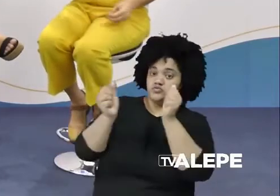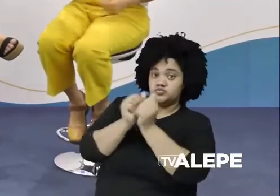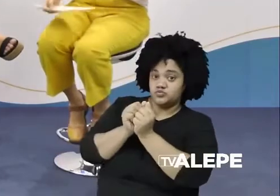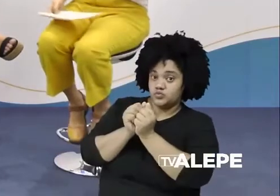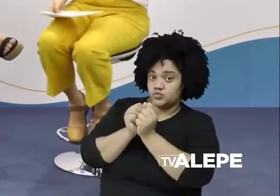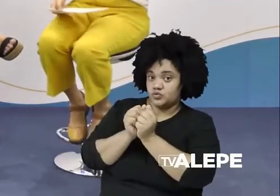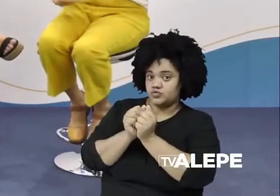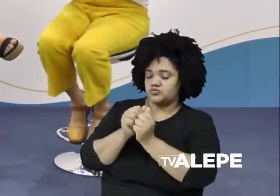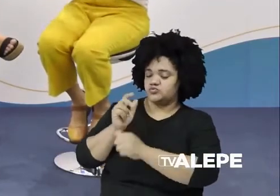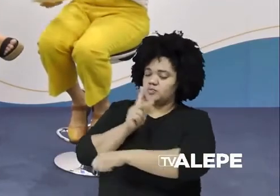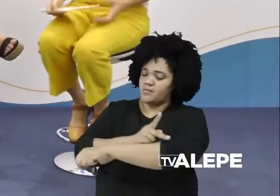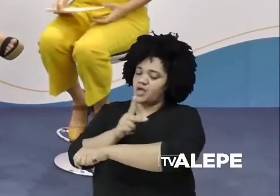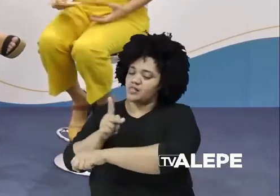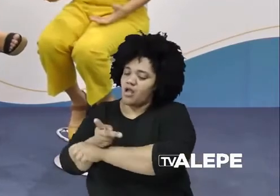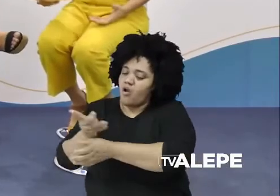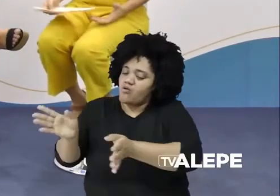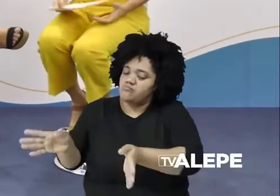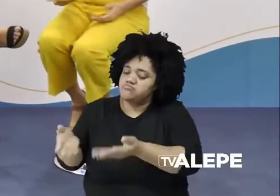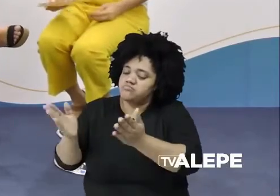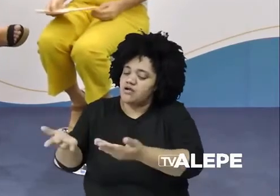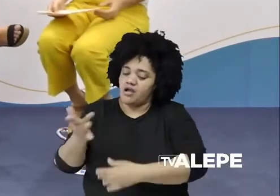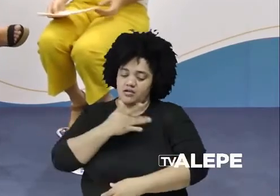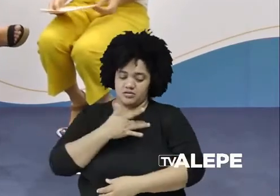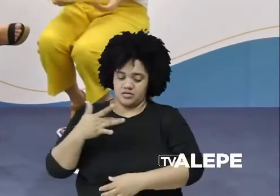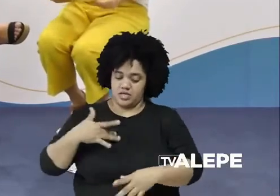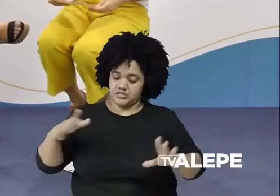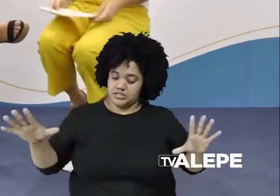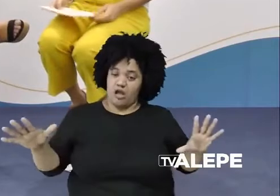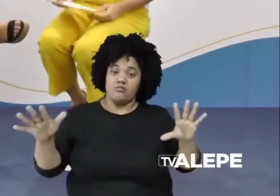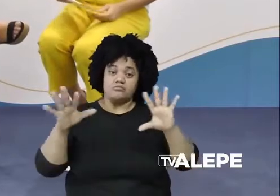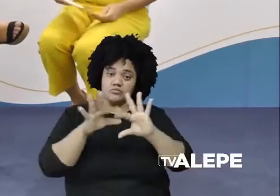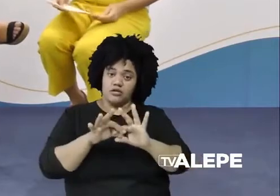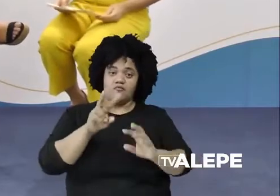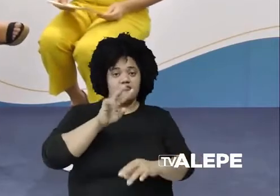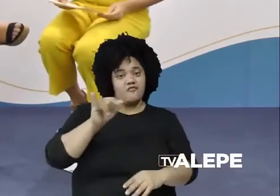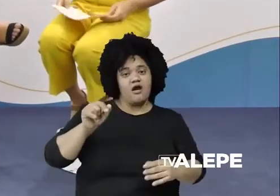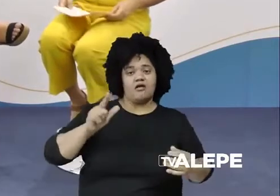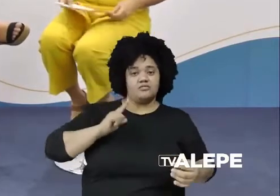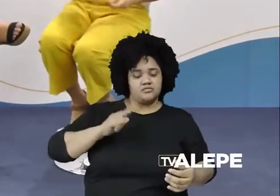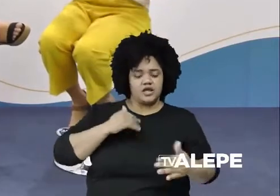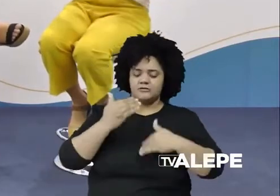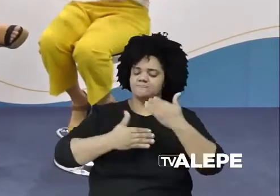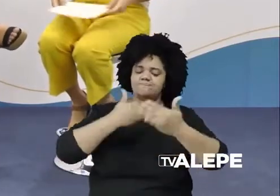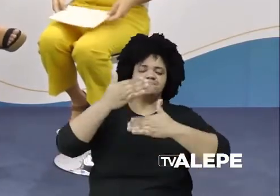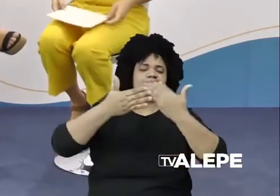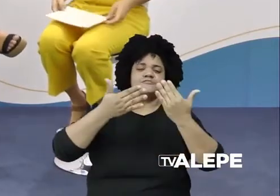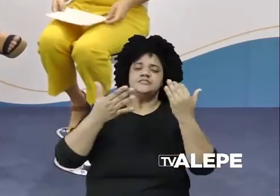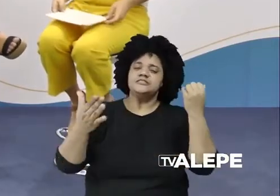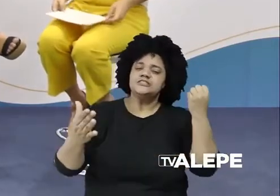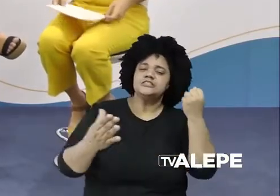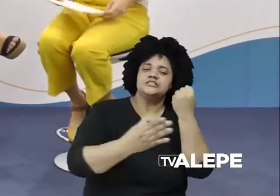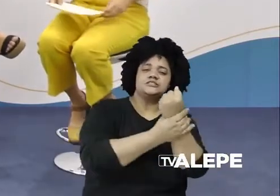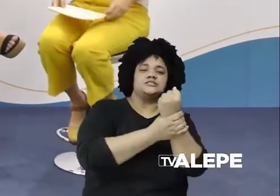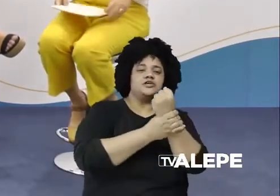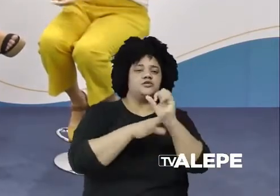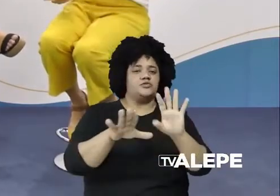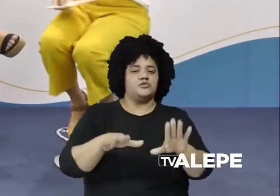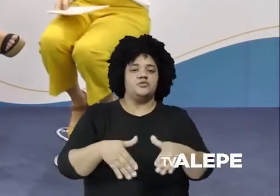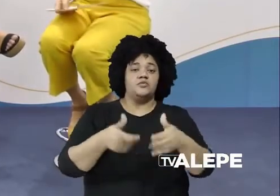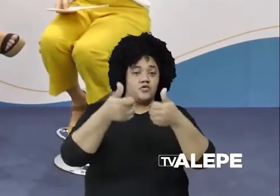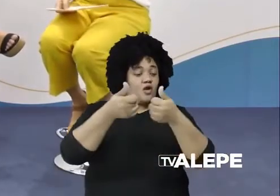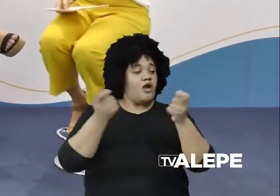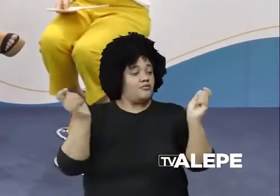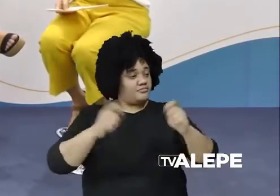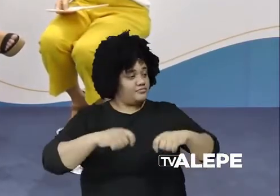base pedagógica e os profissionais de saúde atrelados, eles vão estar escolhendo de uma forma bem segura o que se pode